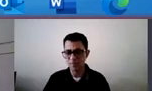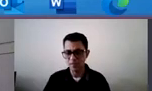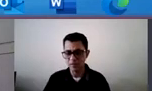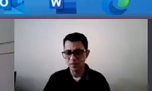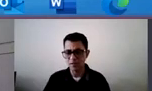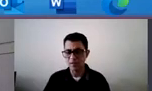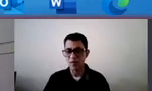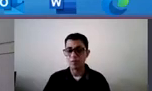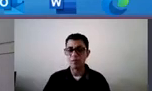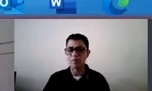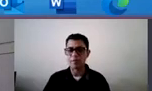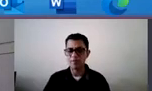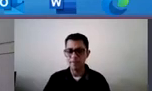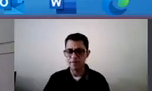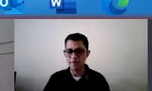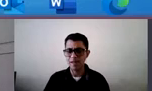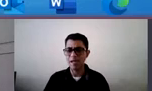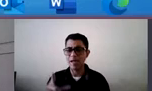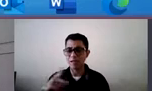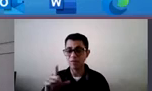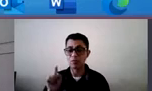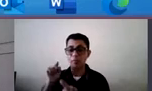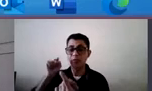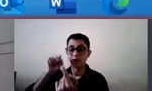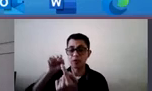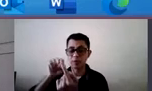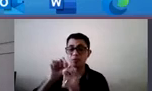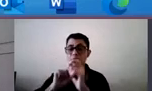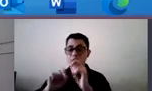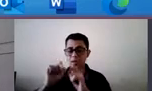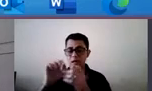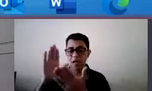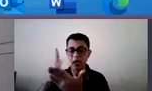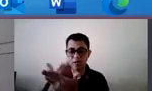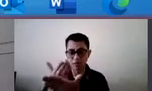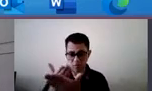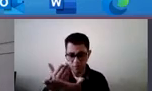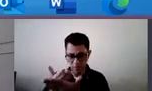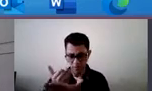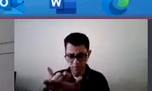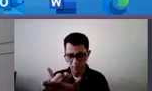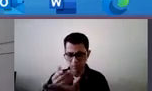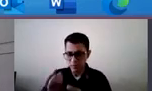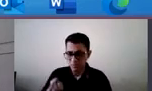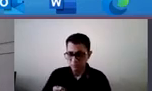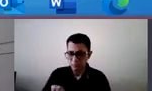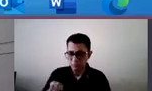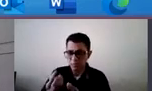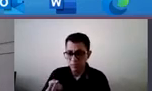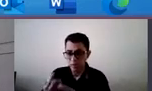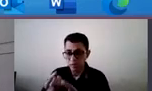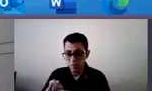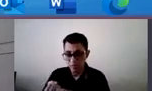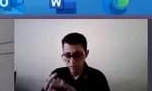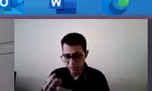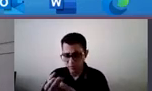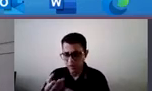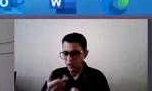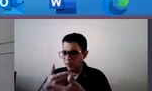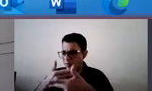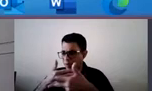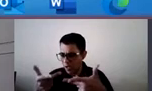tem por trás uma hipótese, e a hipótese de que a escola forte é aquela que oferece muitos